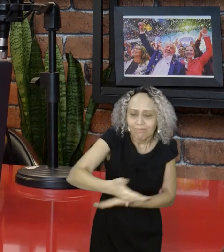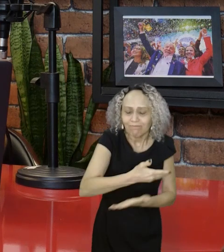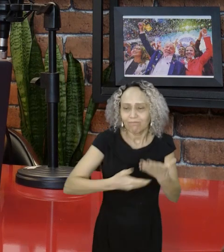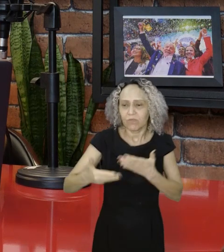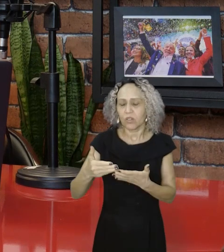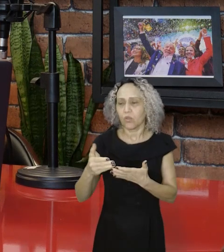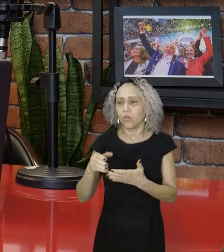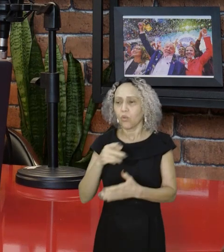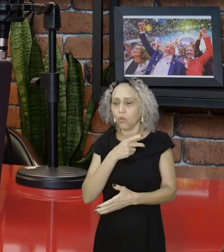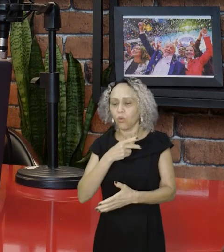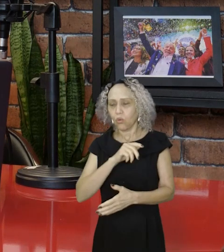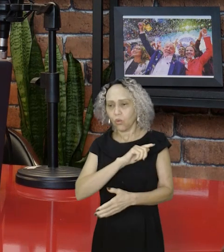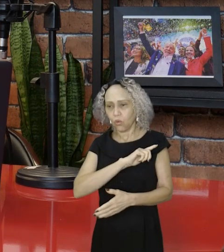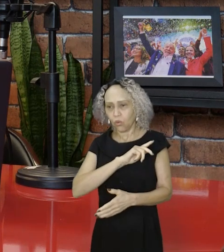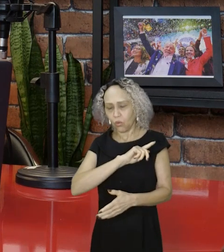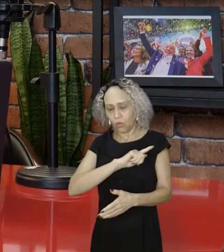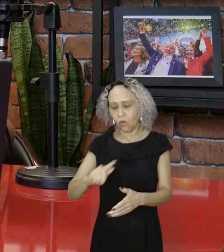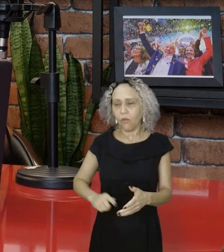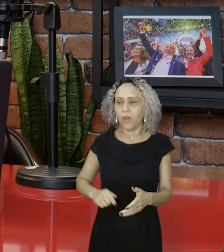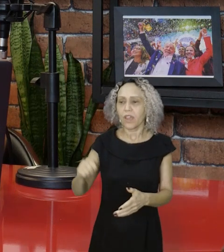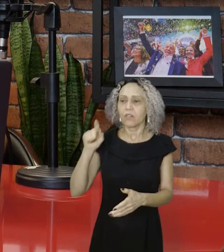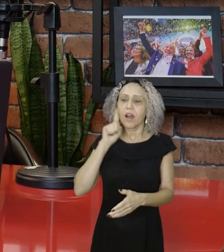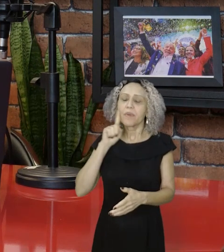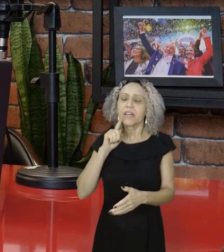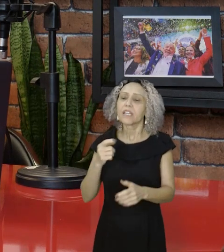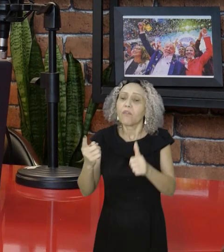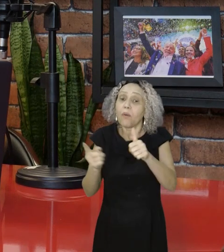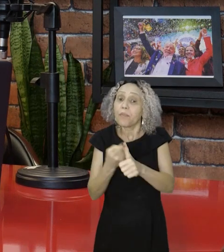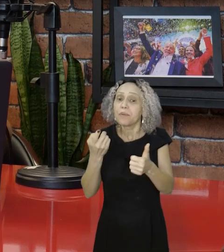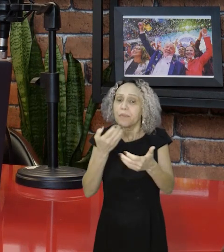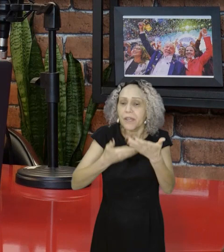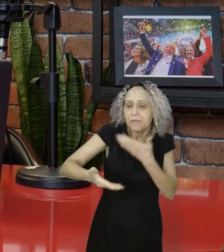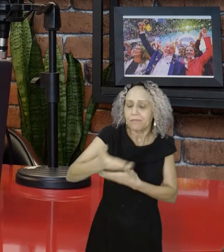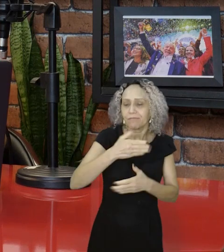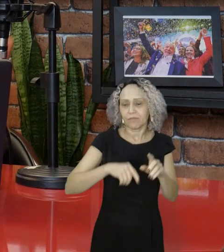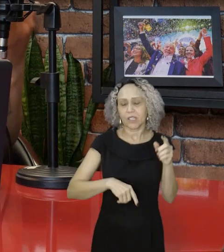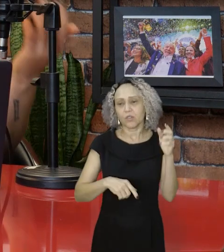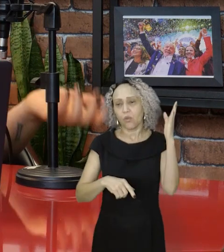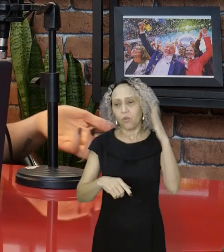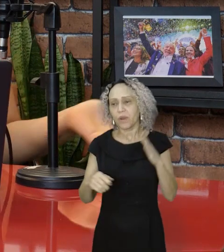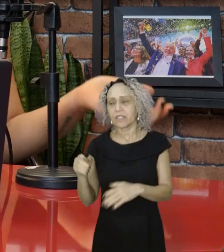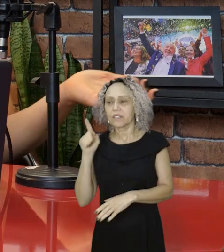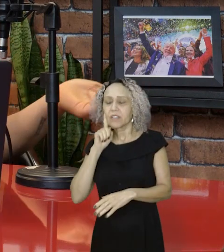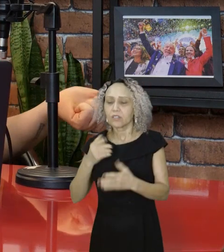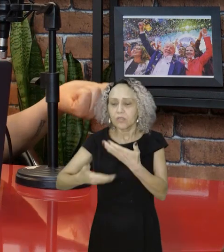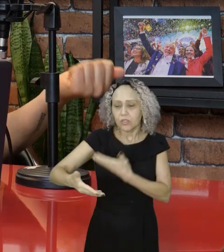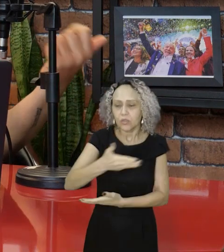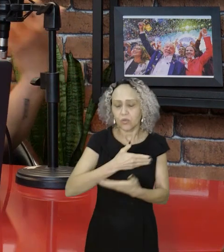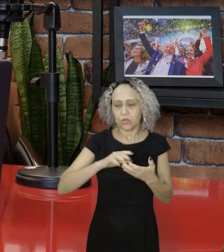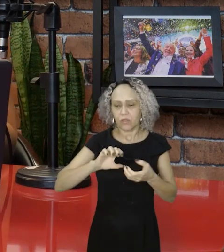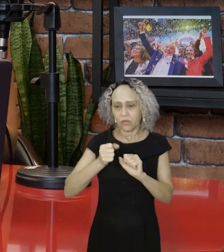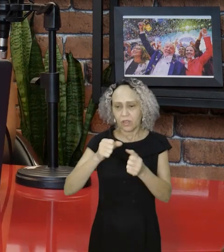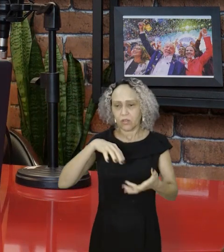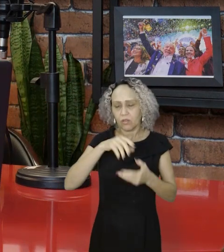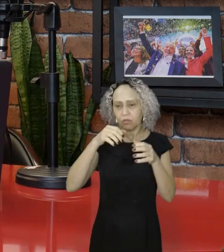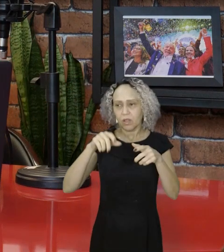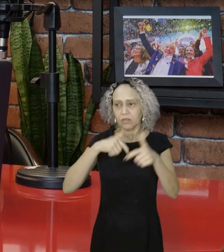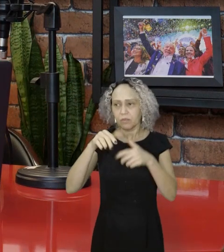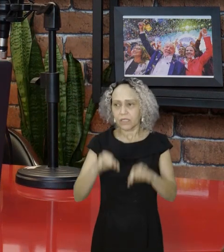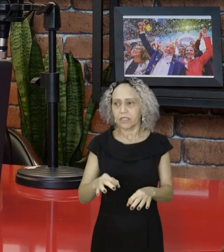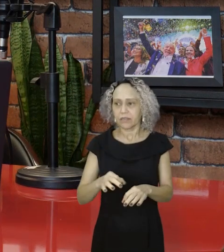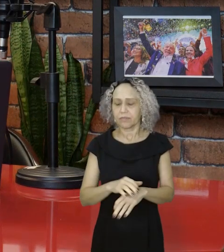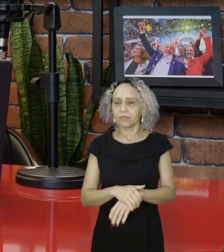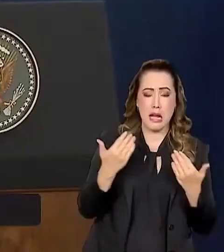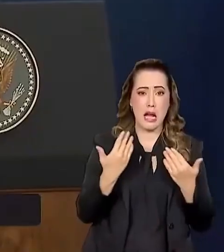de cooperações com o governo americano e é o primeiro formalizado entre dois países na defesa de uma agenda global de promoção do